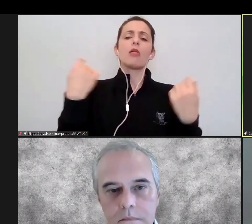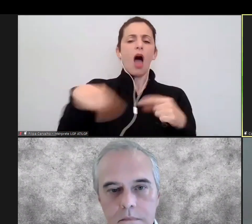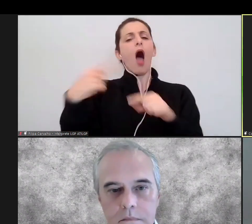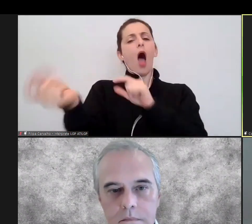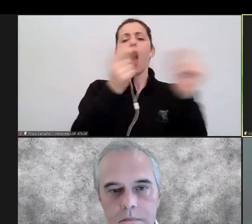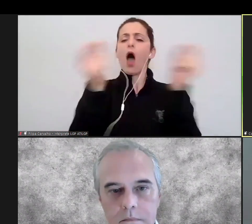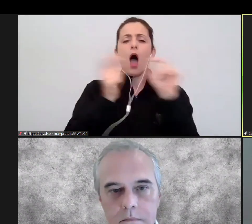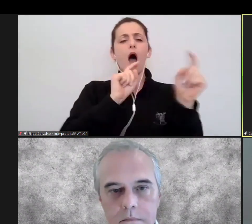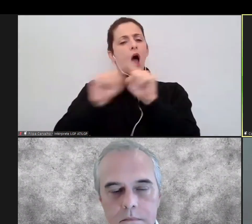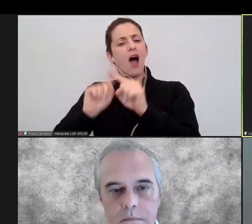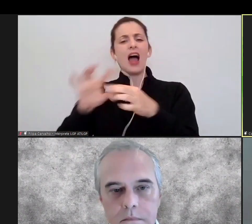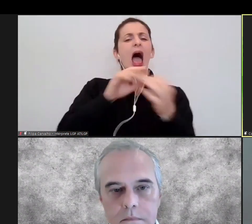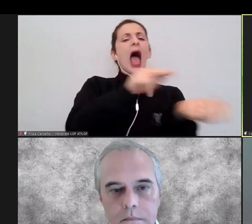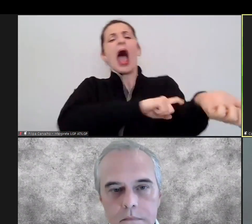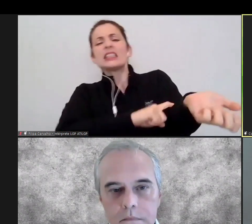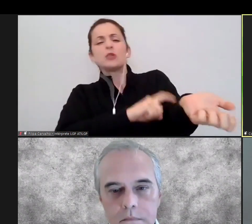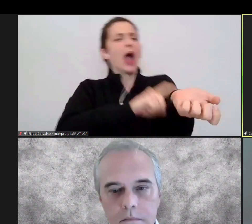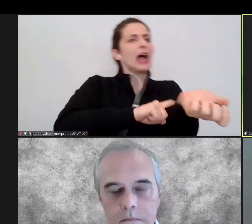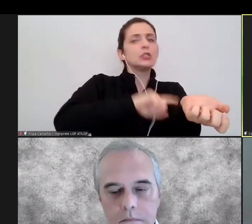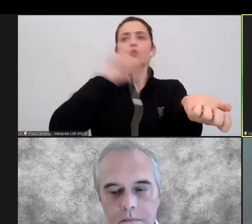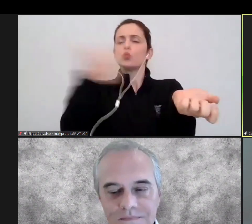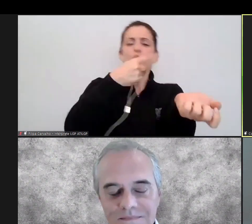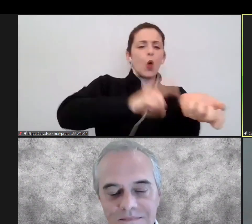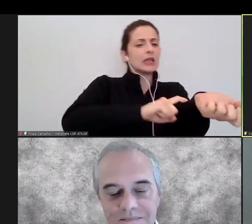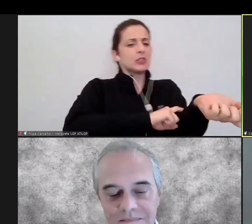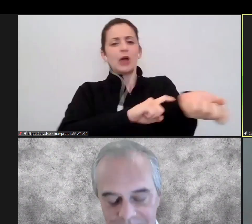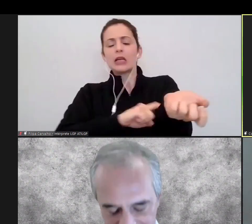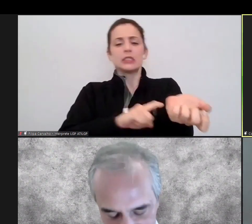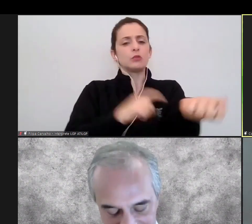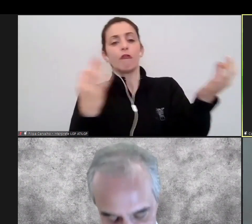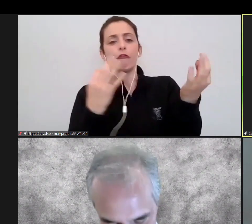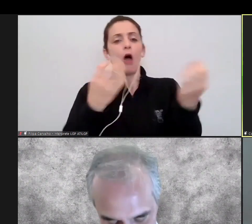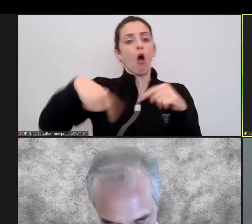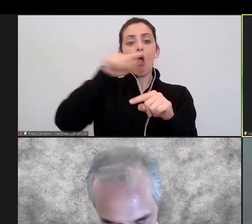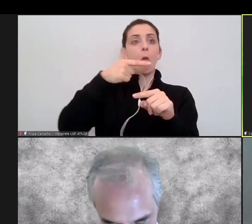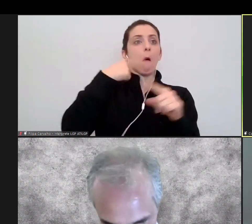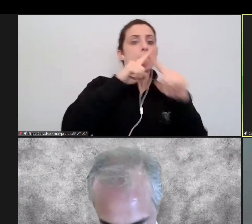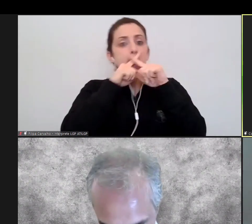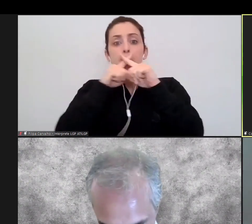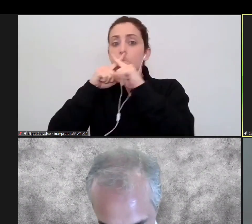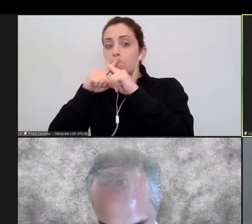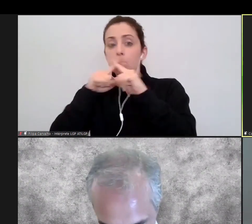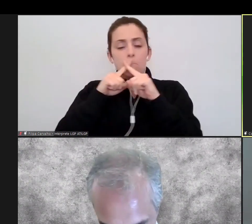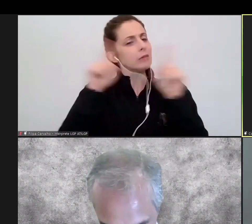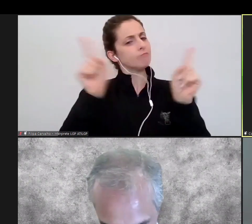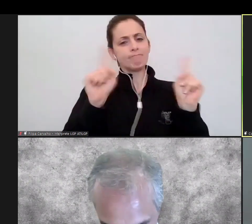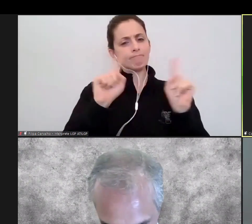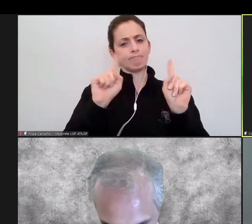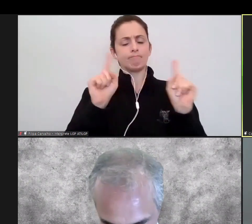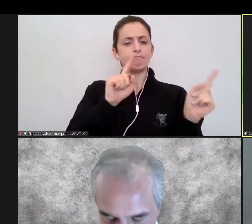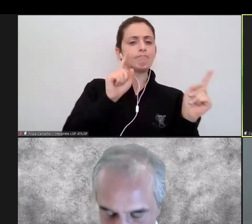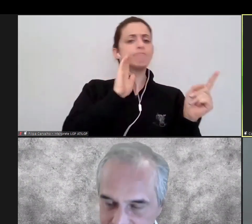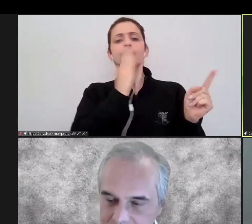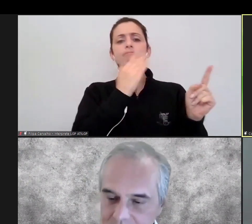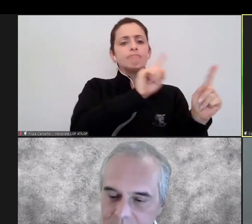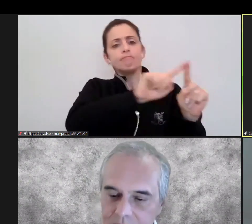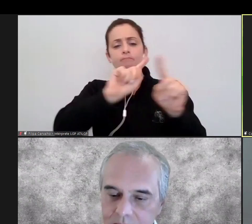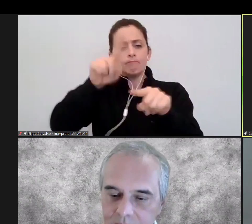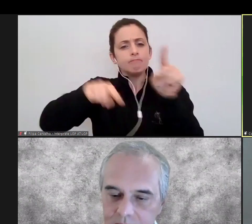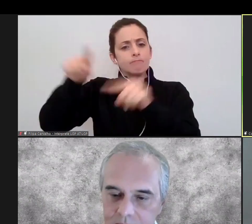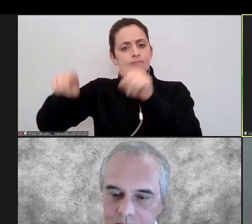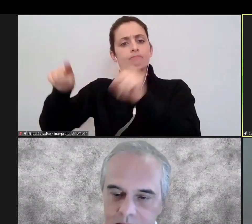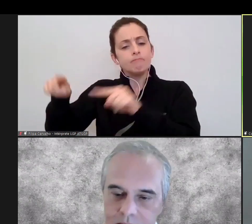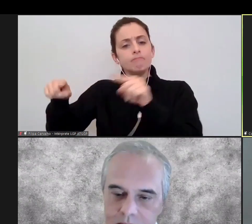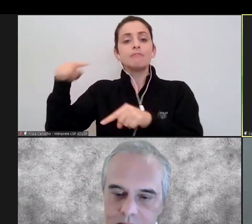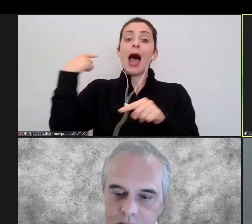mas o que é o racismo? Tudo é racismo, então não se pode falar de nada, não se pode dizer nada. Não, todo o racismo é estrutural. E se ele é estrutural, significa que tem uma